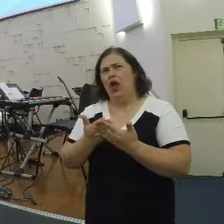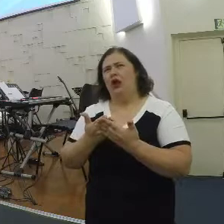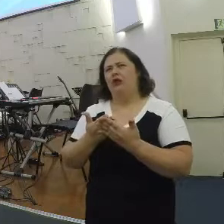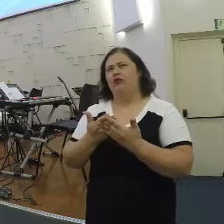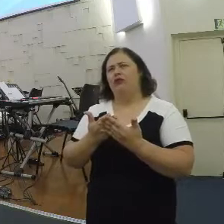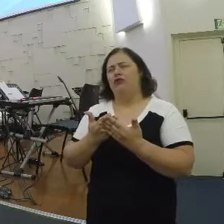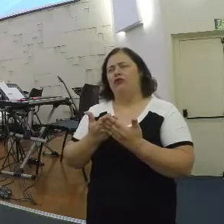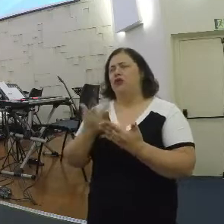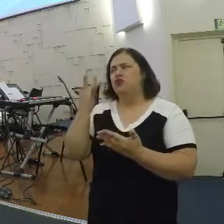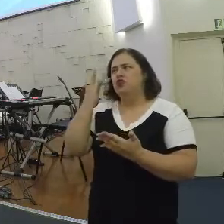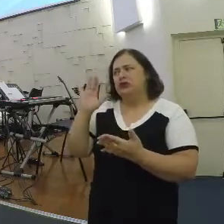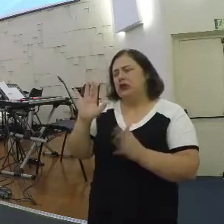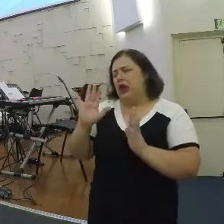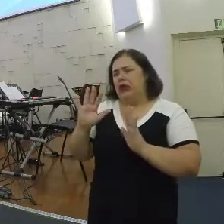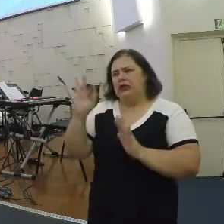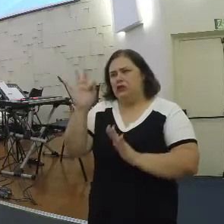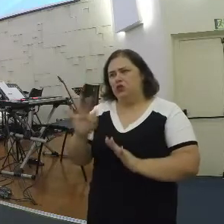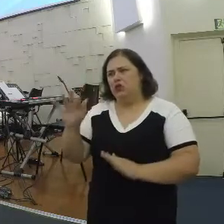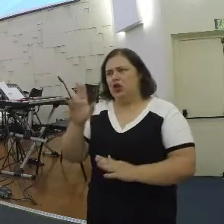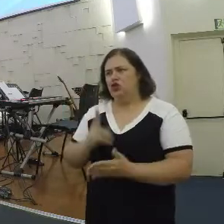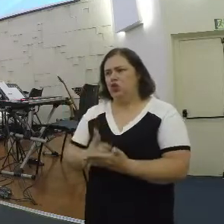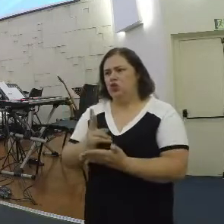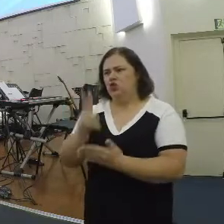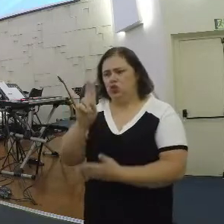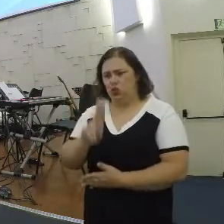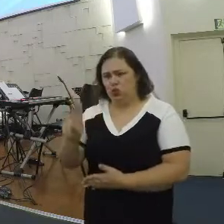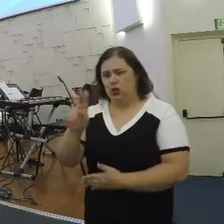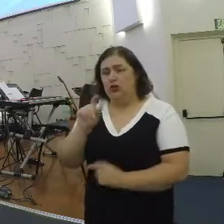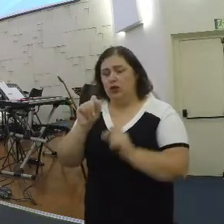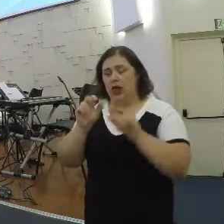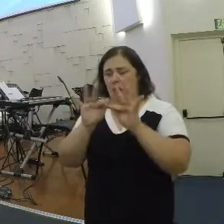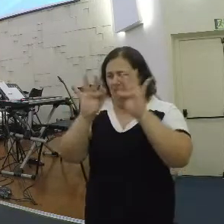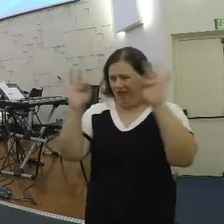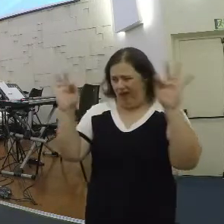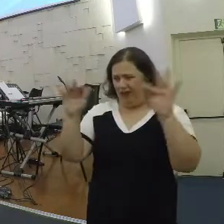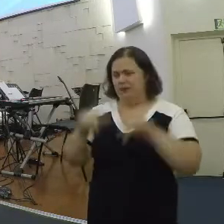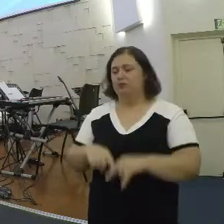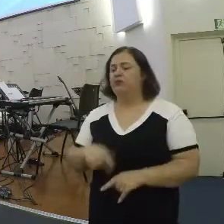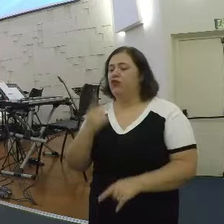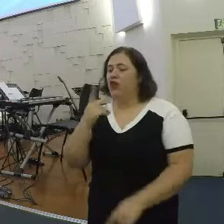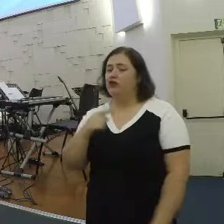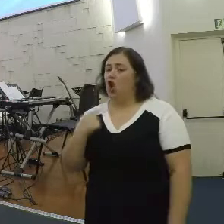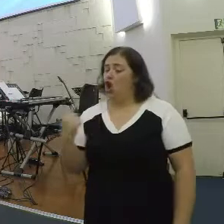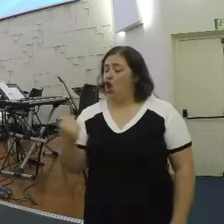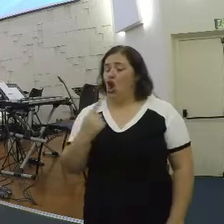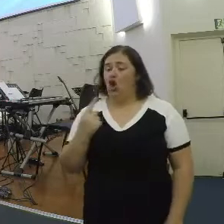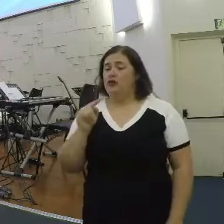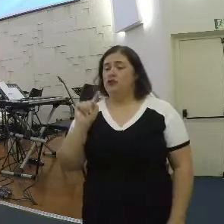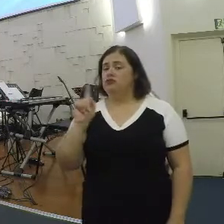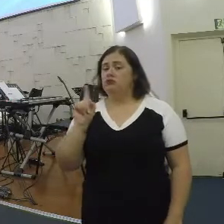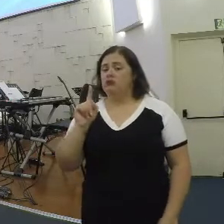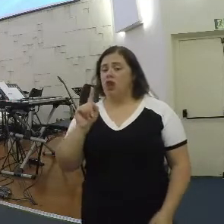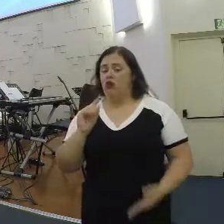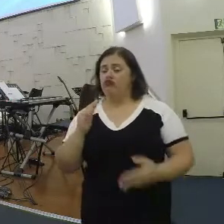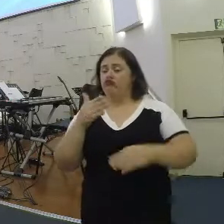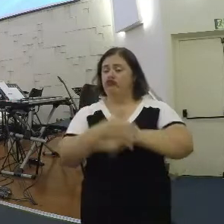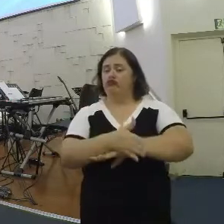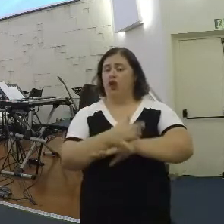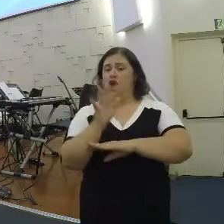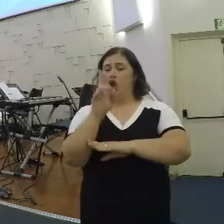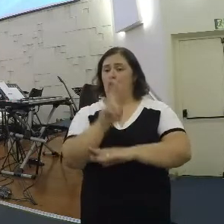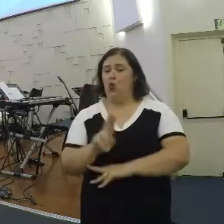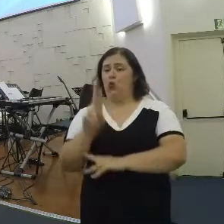utiliza esse lema, que dizia o seguinte: nós não estamos na universidade para receber um